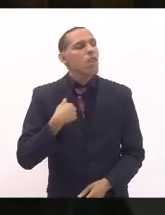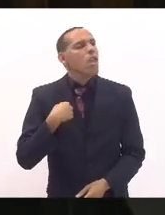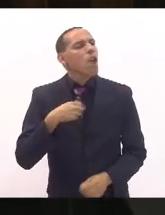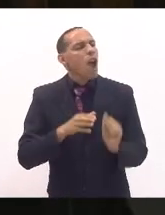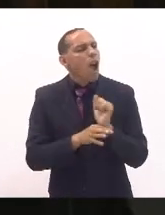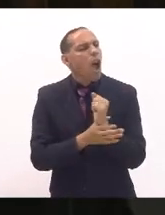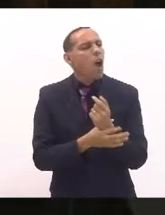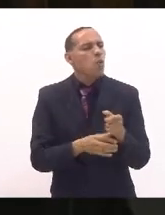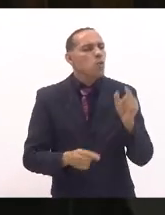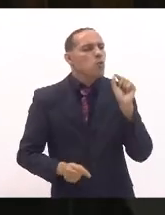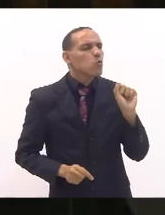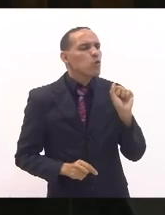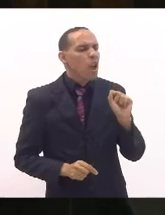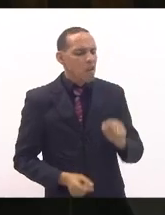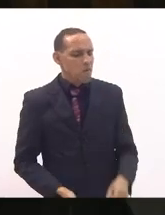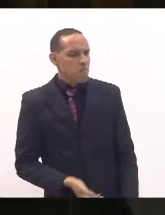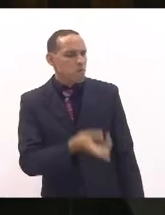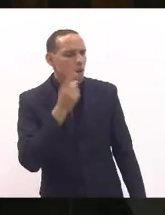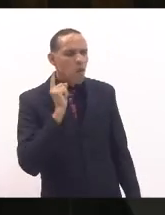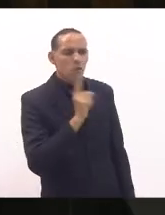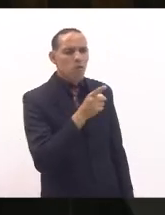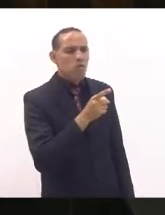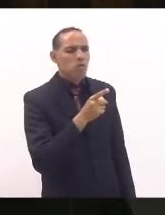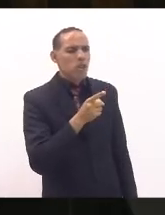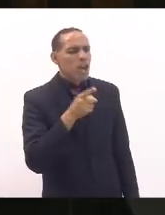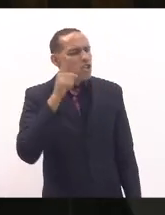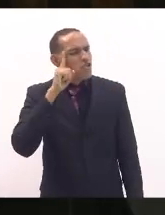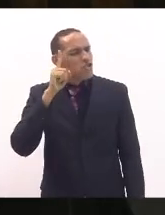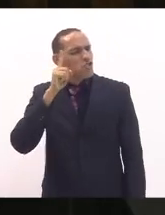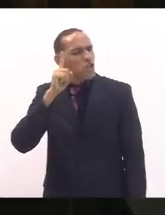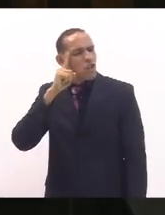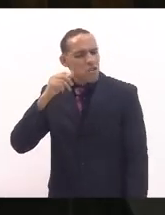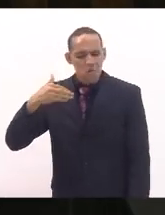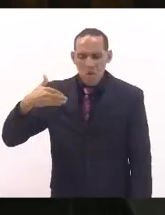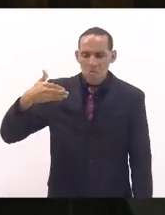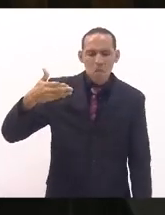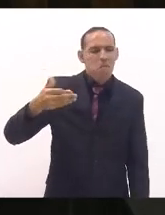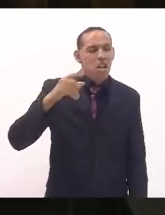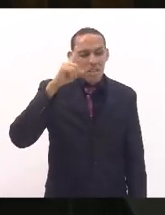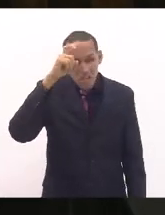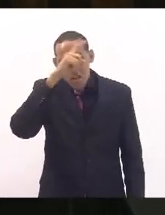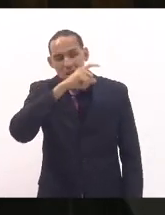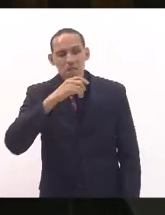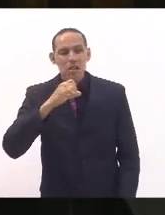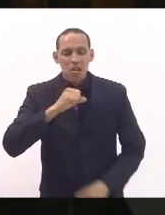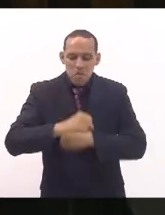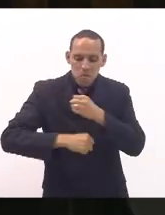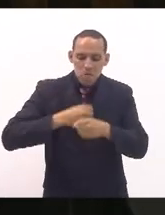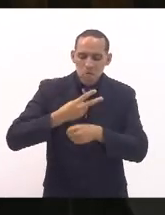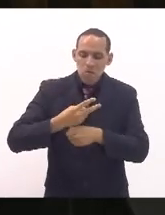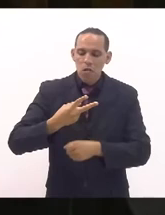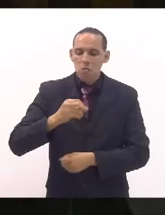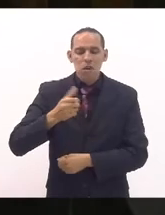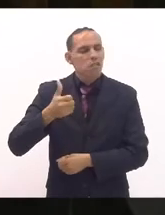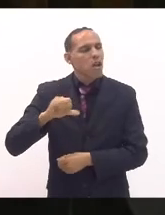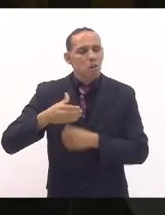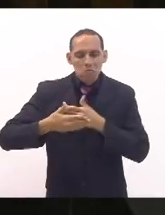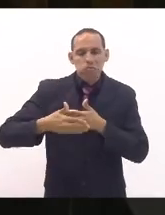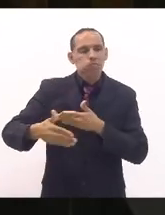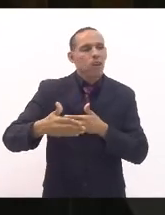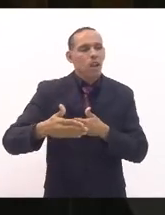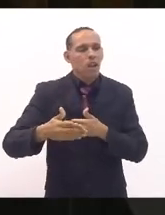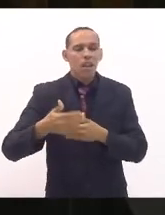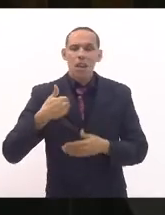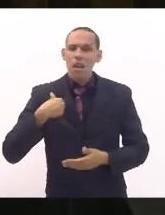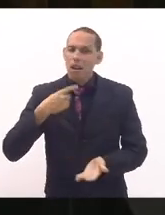garanto que Vossa Excelência terá dias muito difíceis a partir de 2019. E eu cumpri o meu